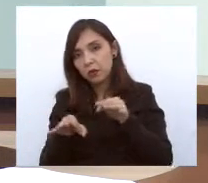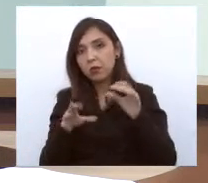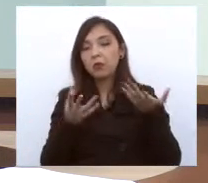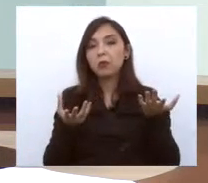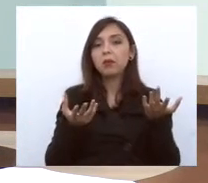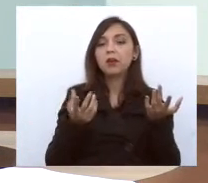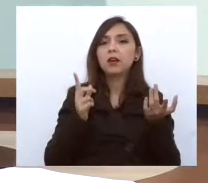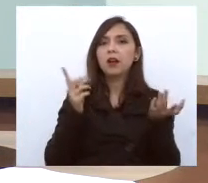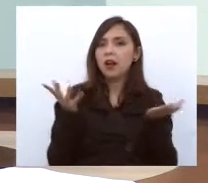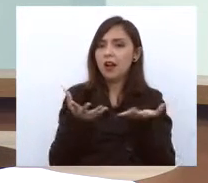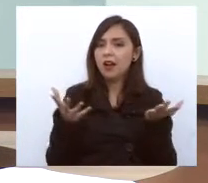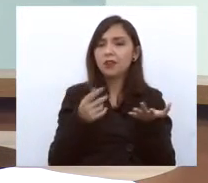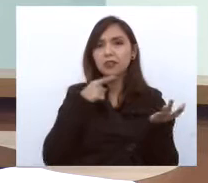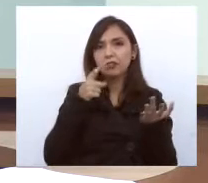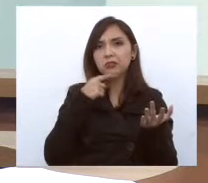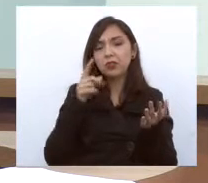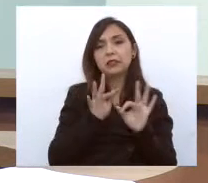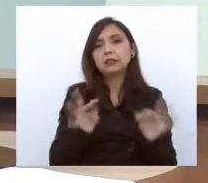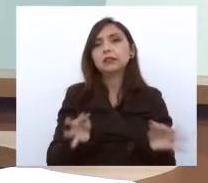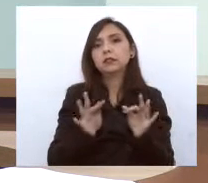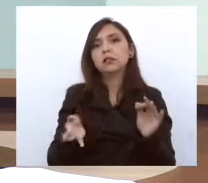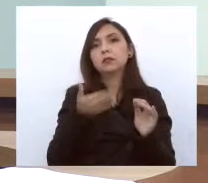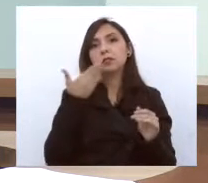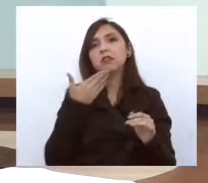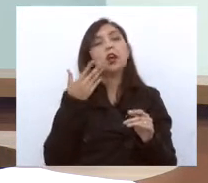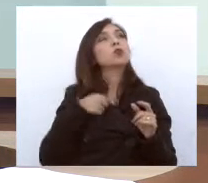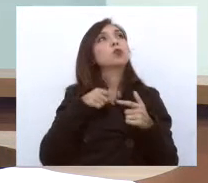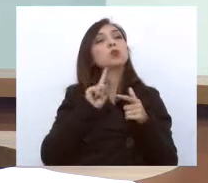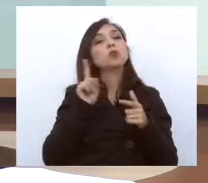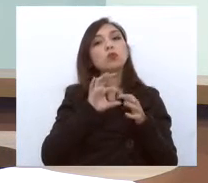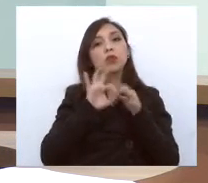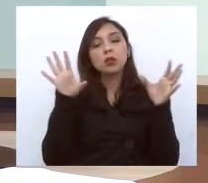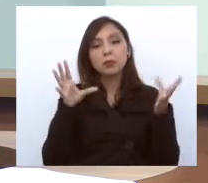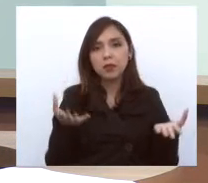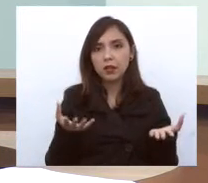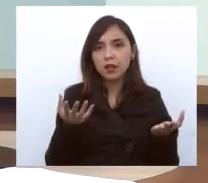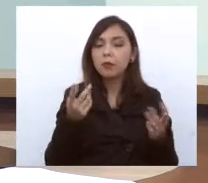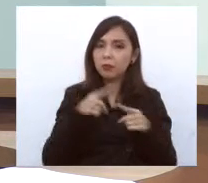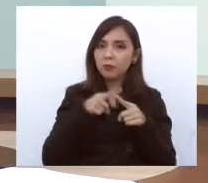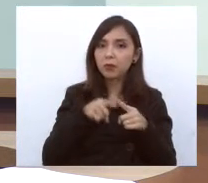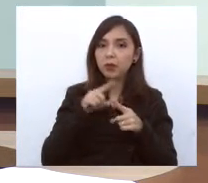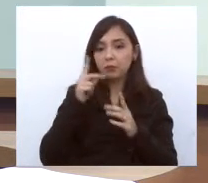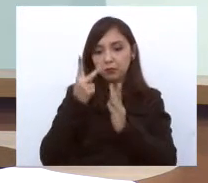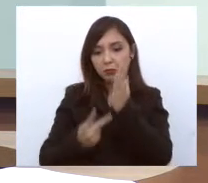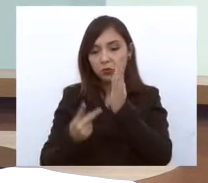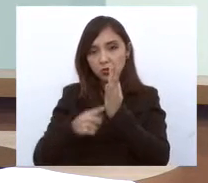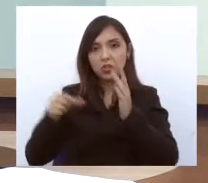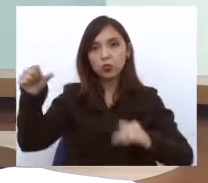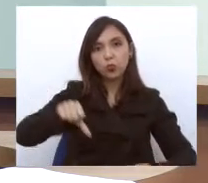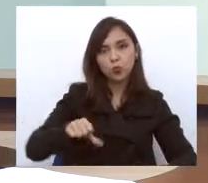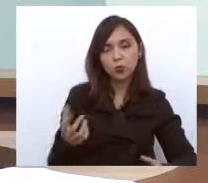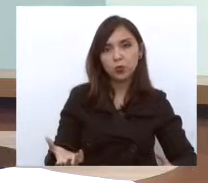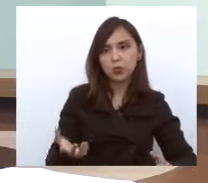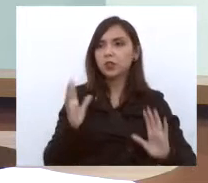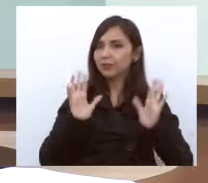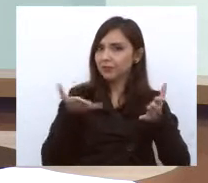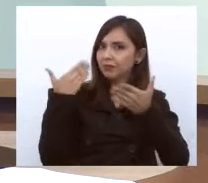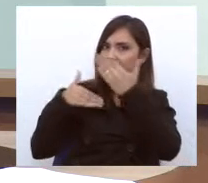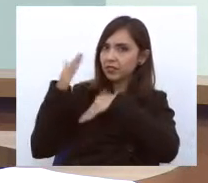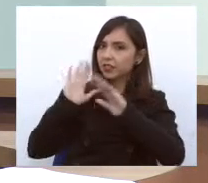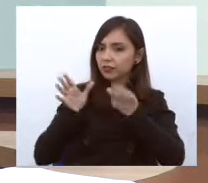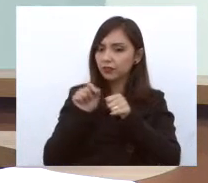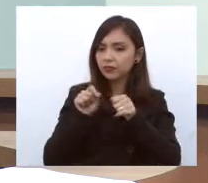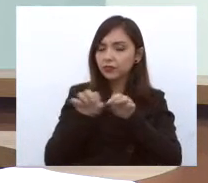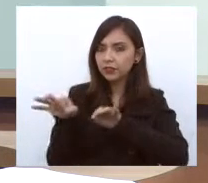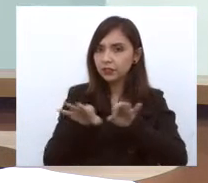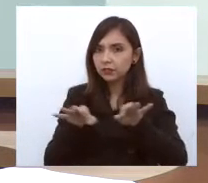conserta. Agora, não dá para a gente simplesmente dizer, não vou deliberar um projeto de lei, porque esse projeto de lei ele é ruim. Já fizemos isso aqui com o projeto de